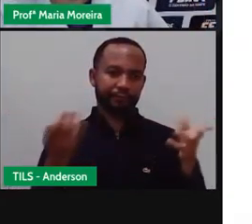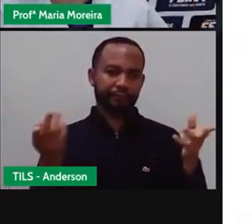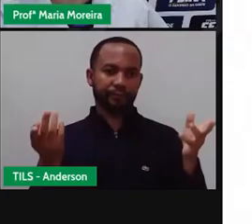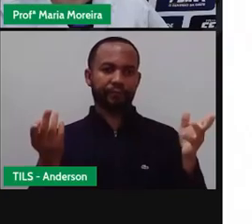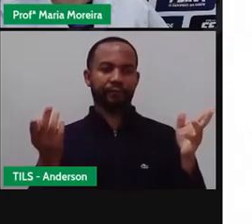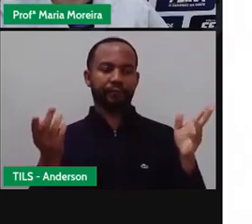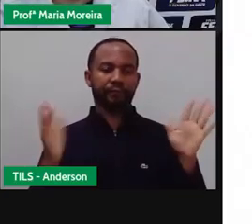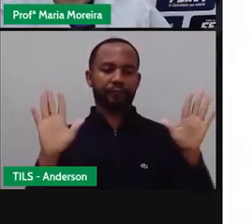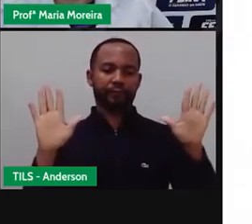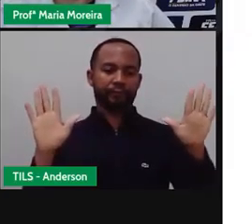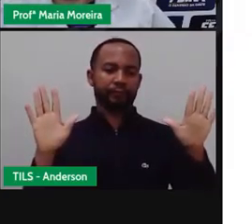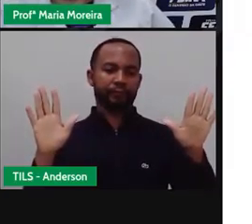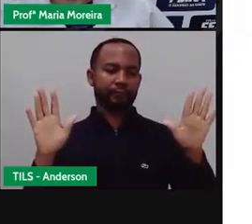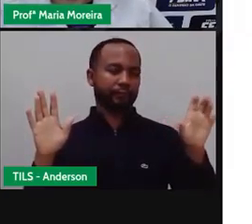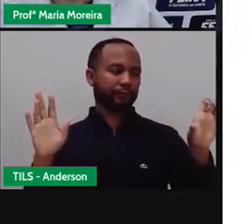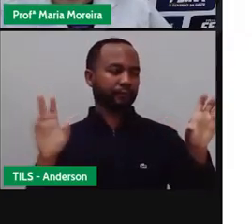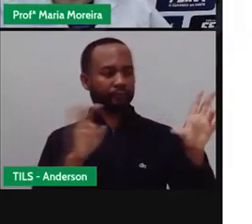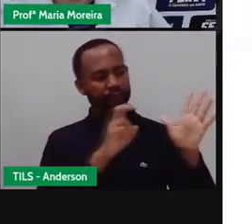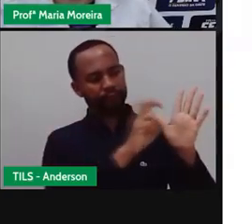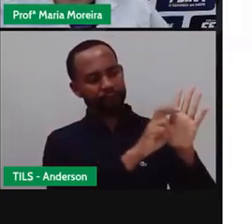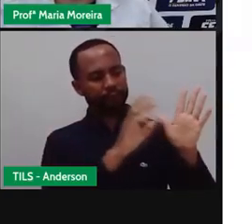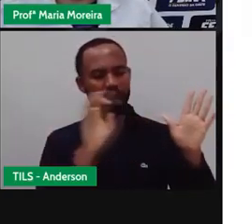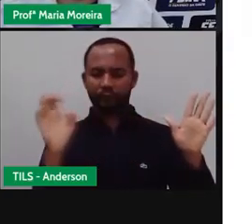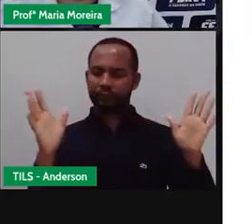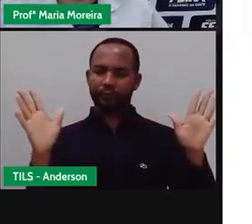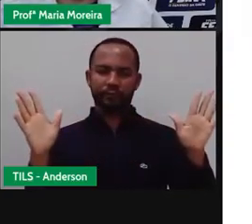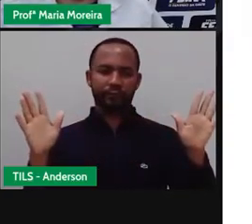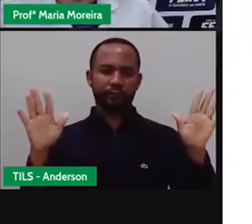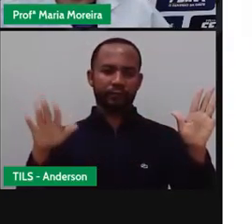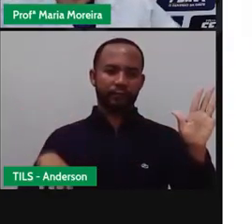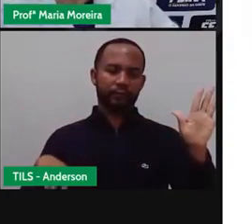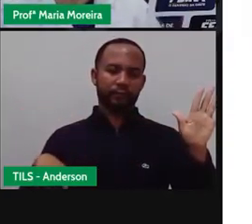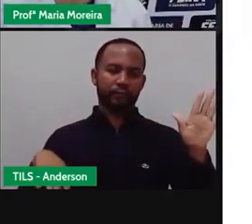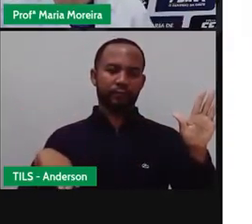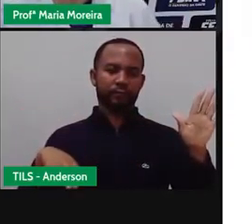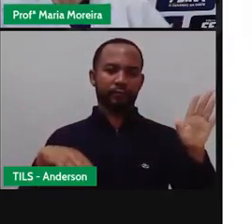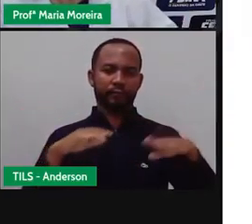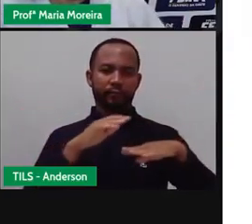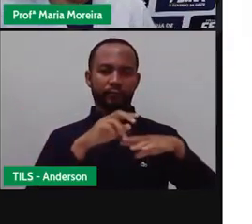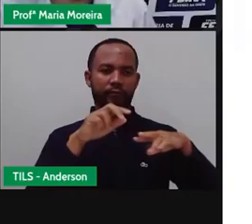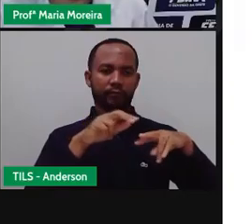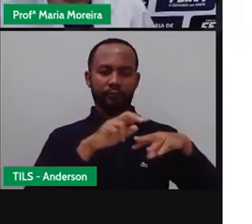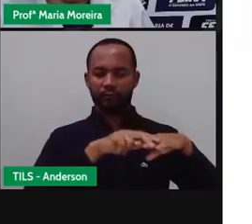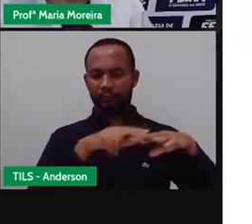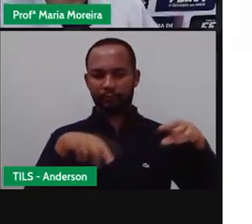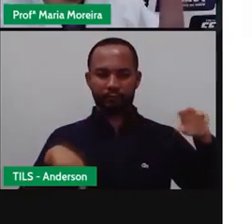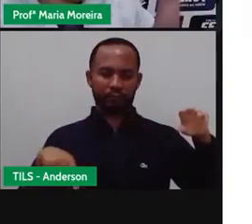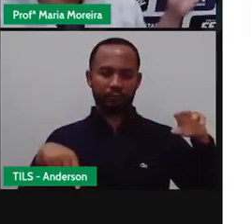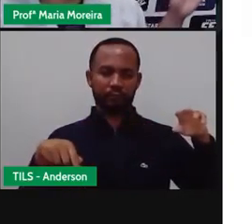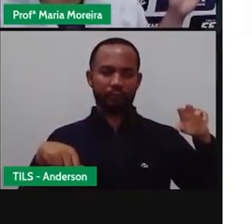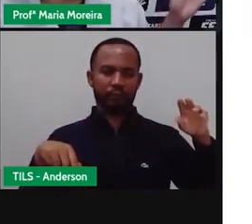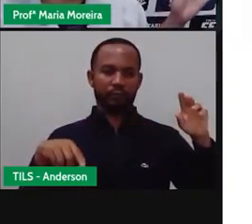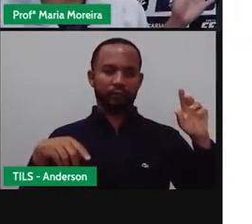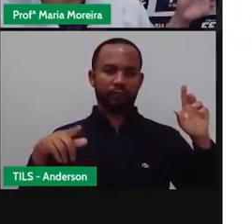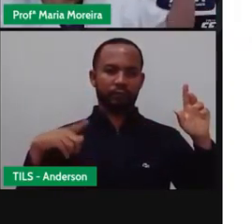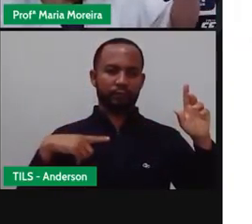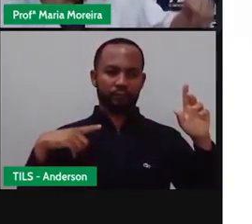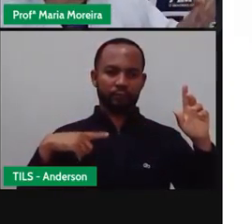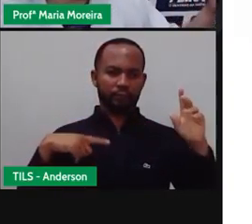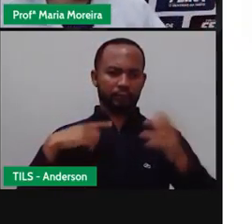mão, 5 dedos. Eu tenho, do meu lado direito, uma perna e um pé, não é isso? Do meu lado esquerdo, né, eu também